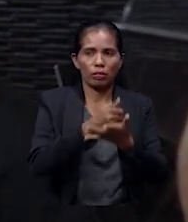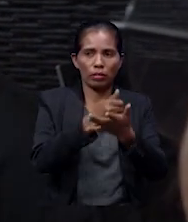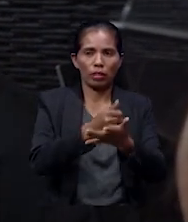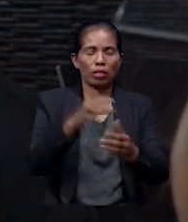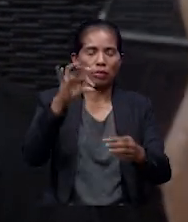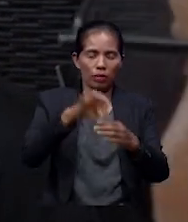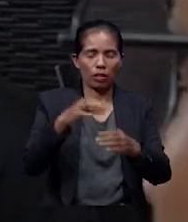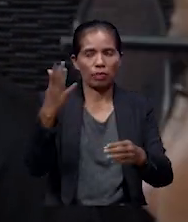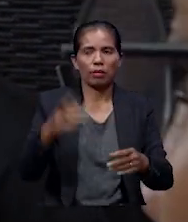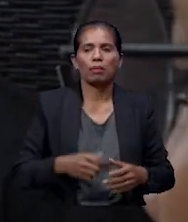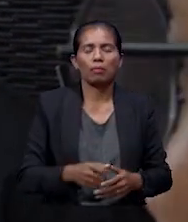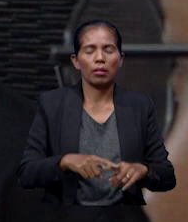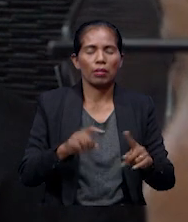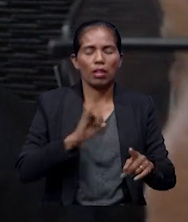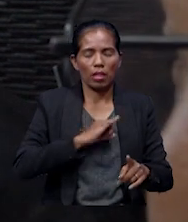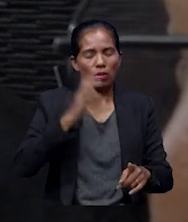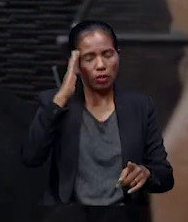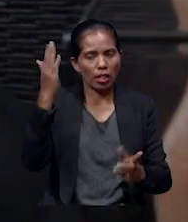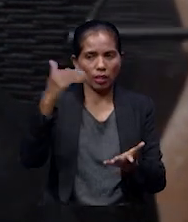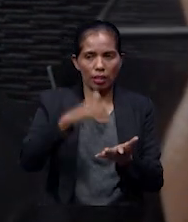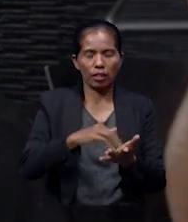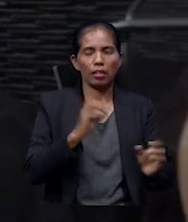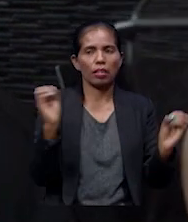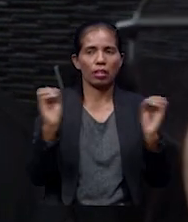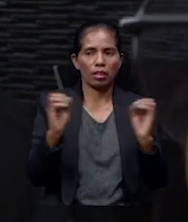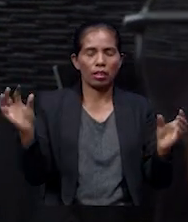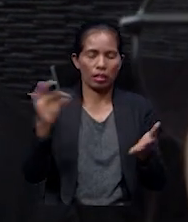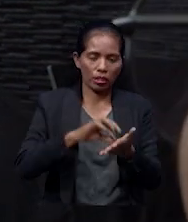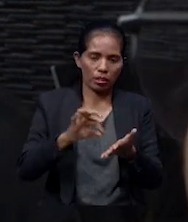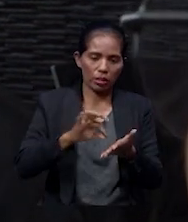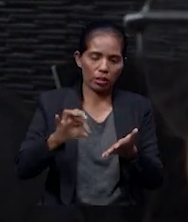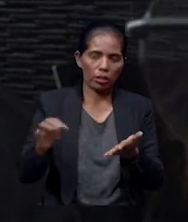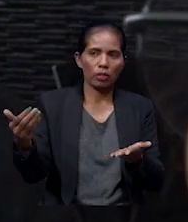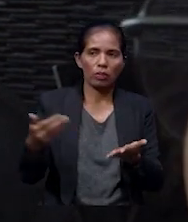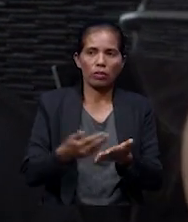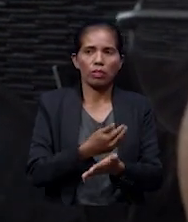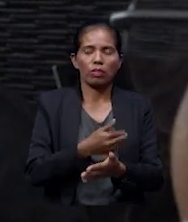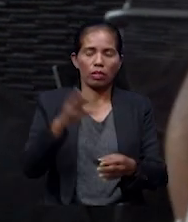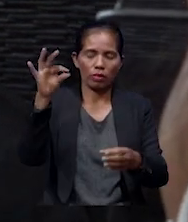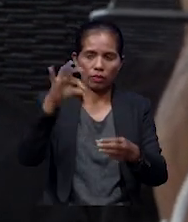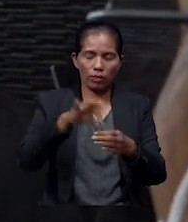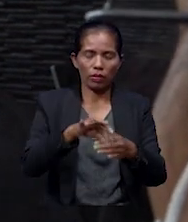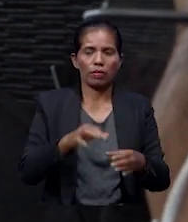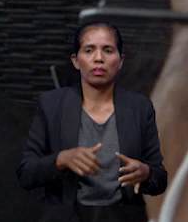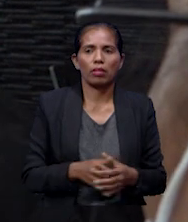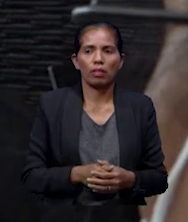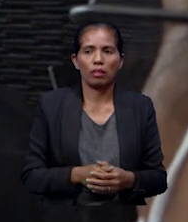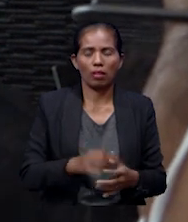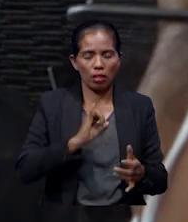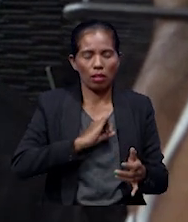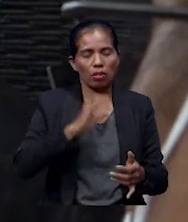ba tamen ale haone kata ka dari datang kata ka se lahir registro form baia baia vota saun hia paralelo haone kata